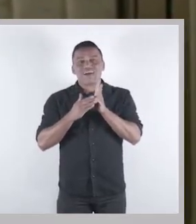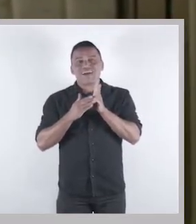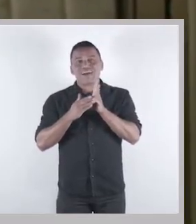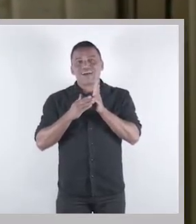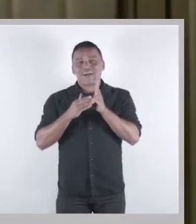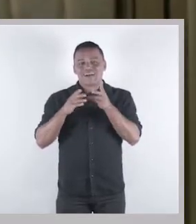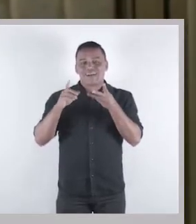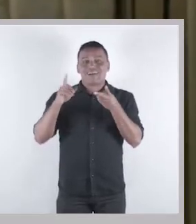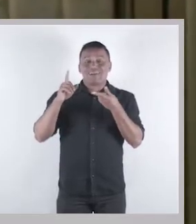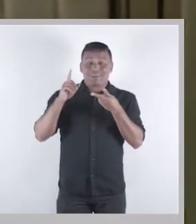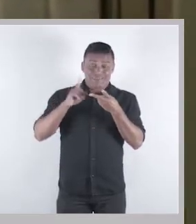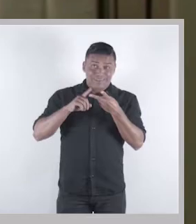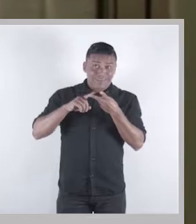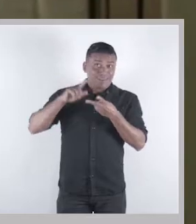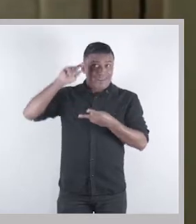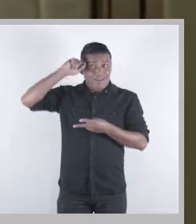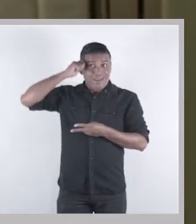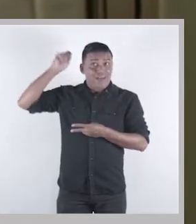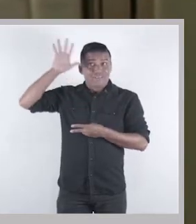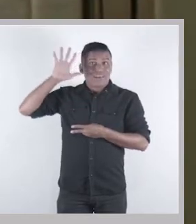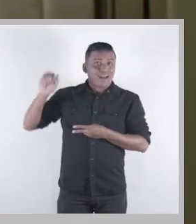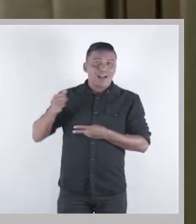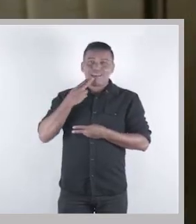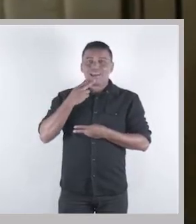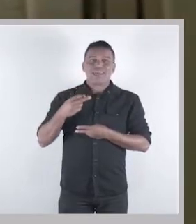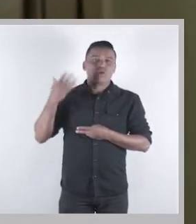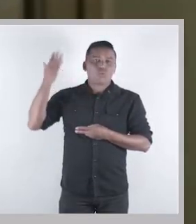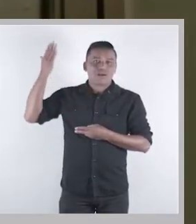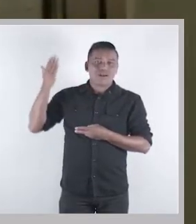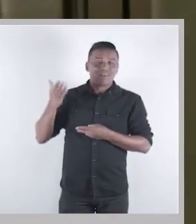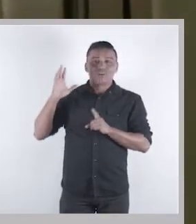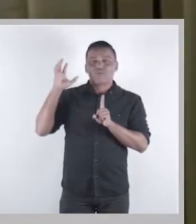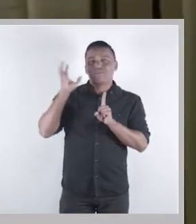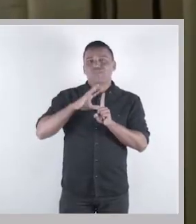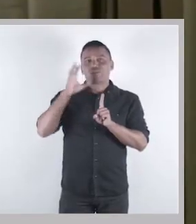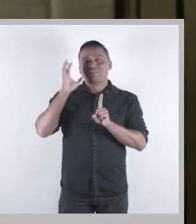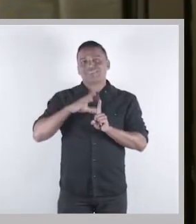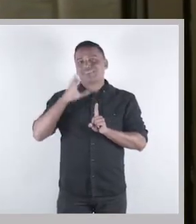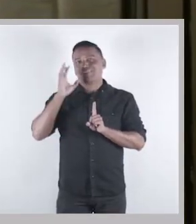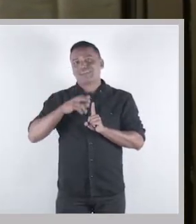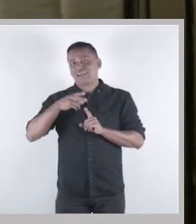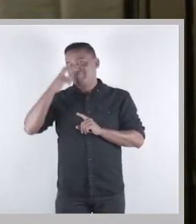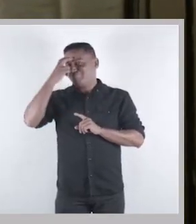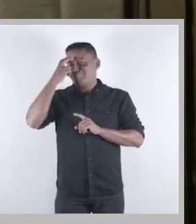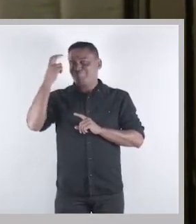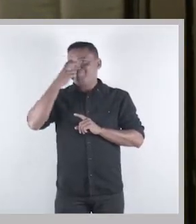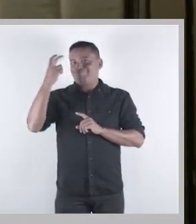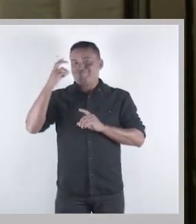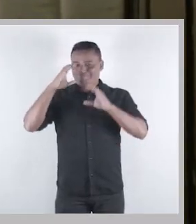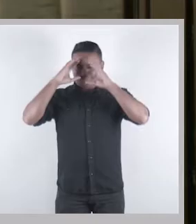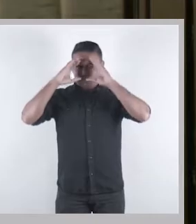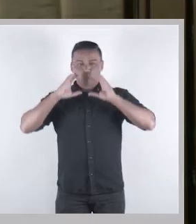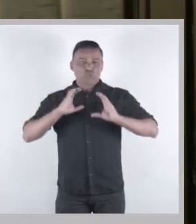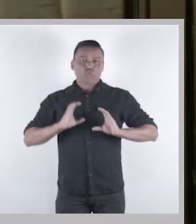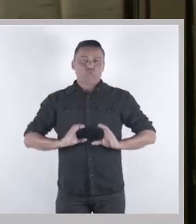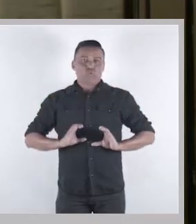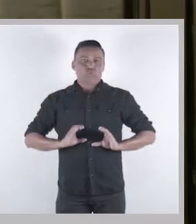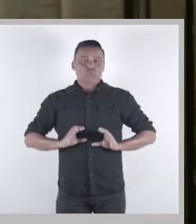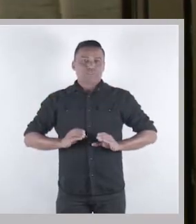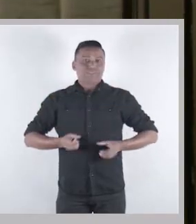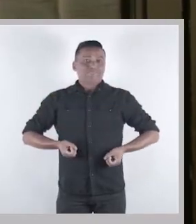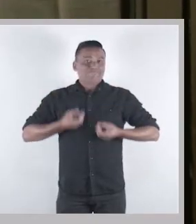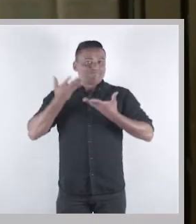influencia muito na maneira como nós nos expressarmos né isso aparece também na poesia é